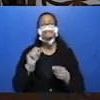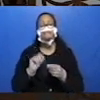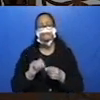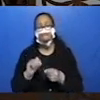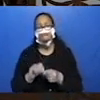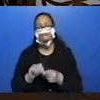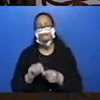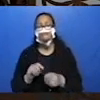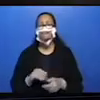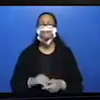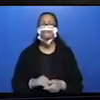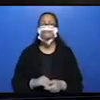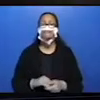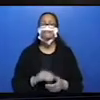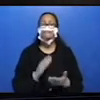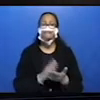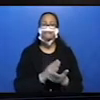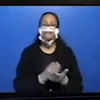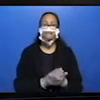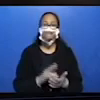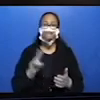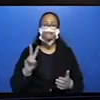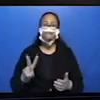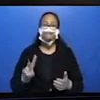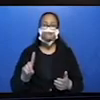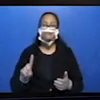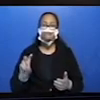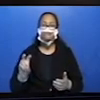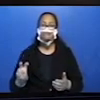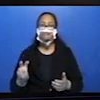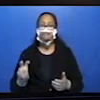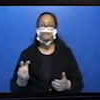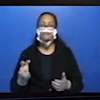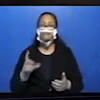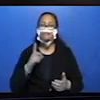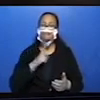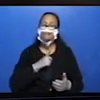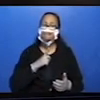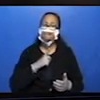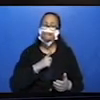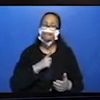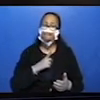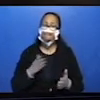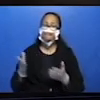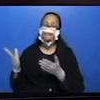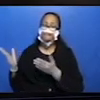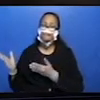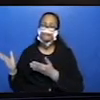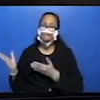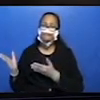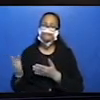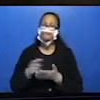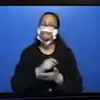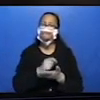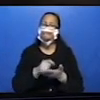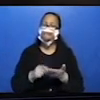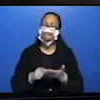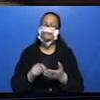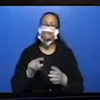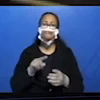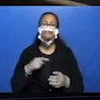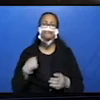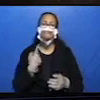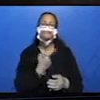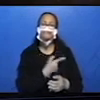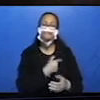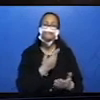Mas na página 215 tem um esquema para vocês preencherem. Do que nós estudamos,